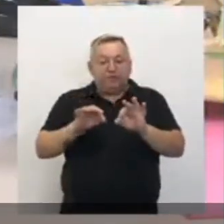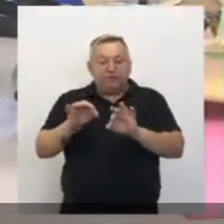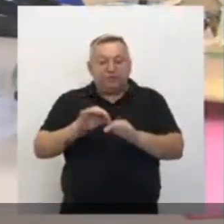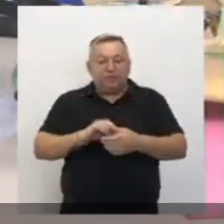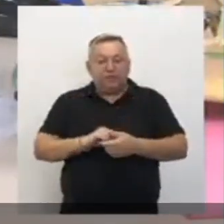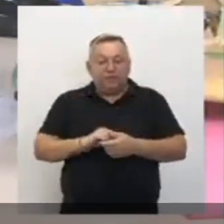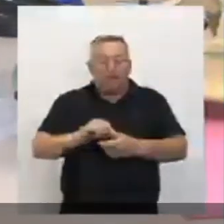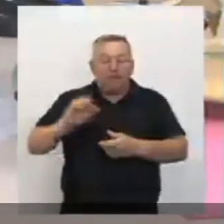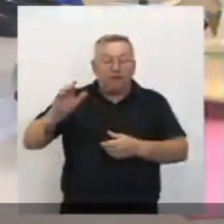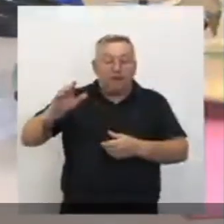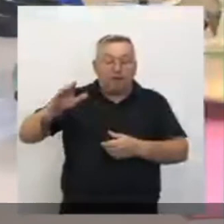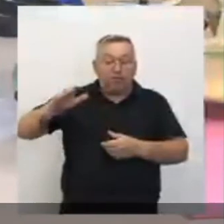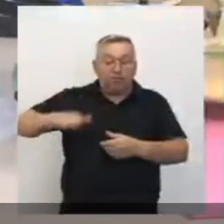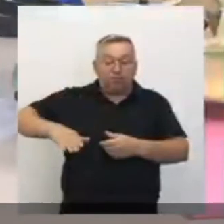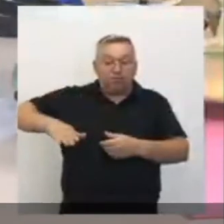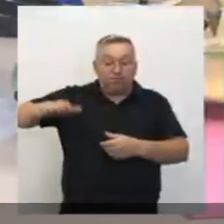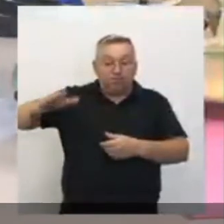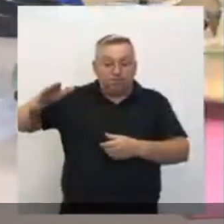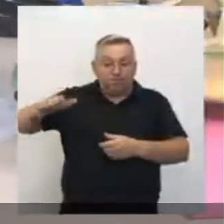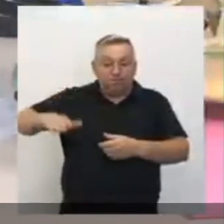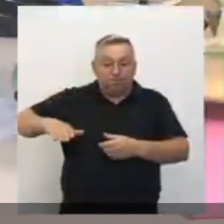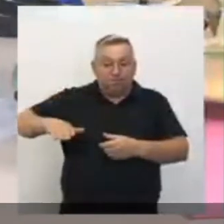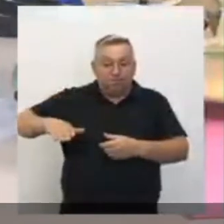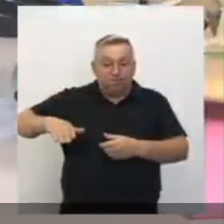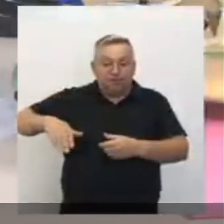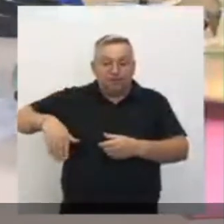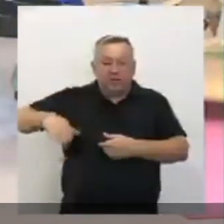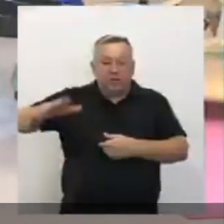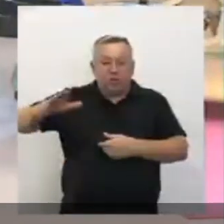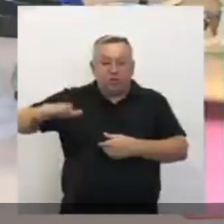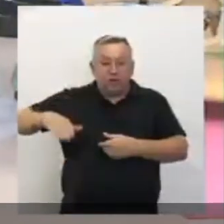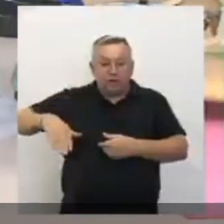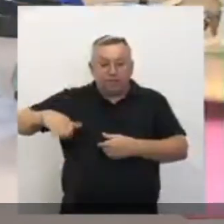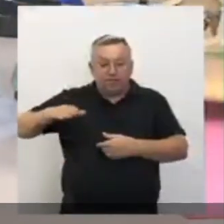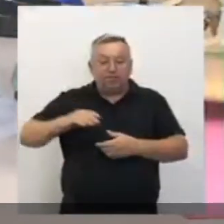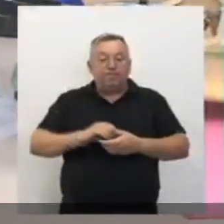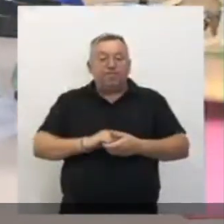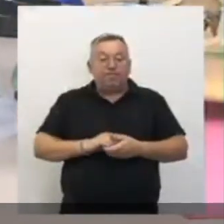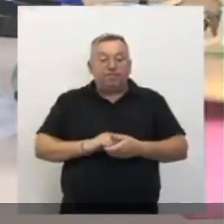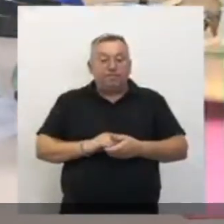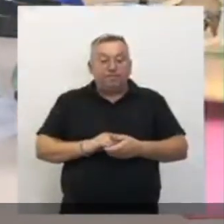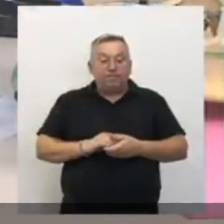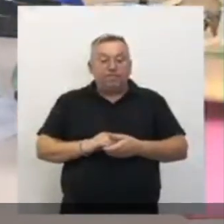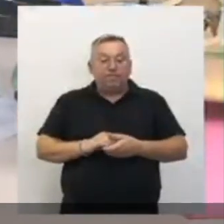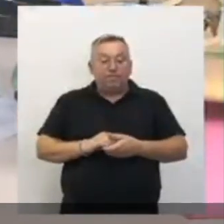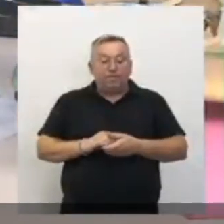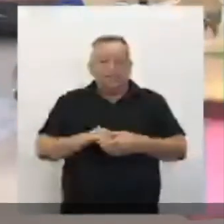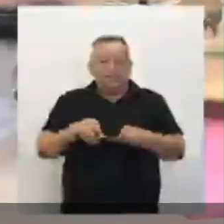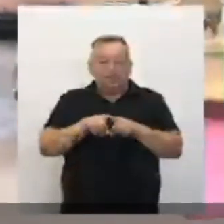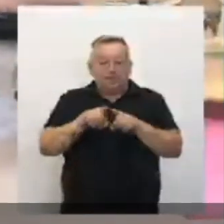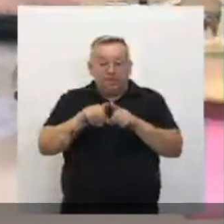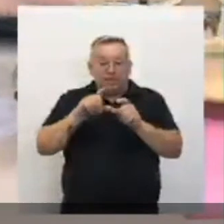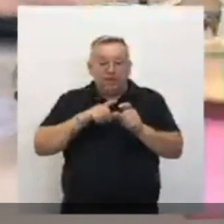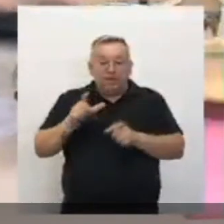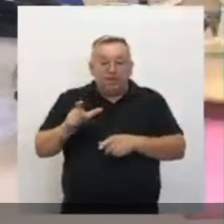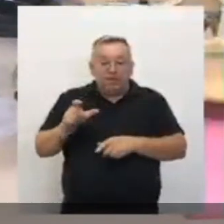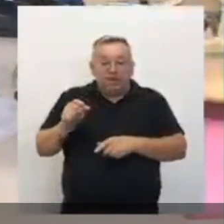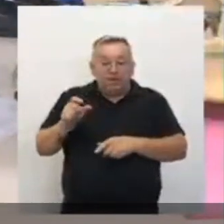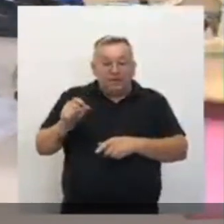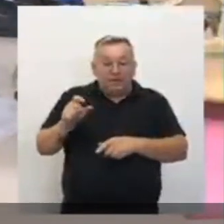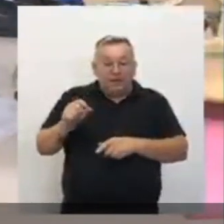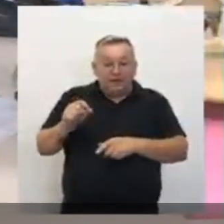tenho essa articulação, é a primeira. Eu tenho essa articulação e no final aqui eu tenho uma pinça,